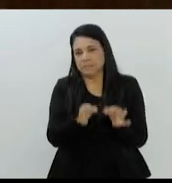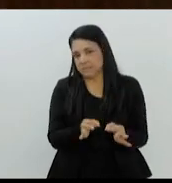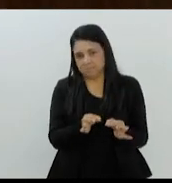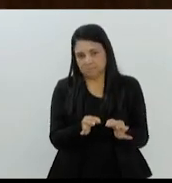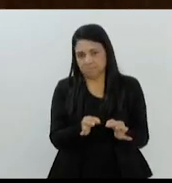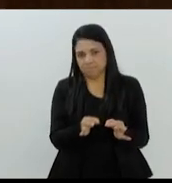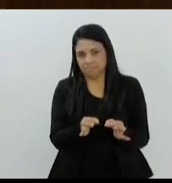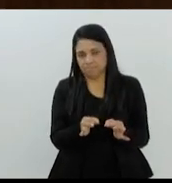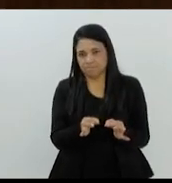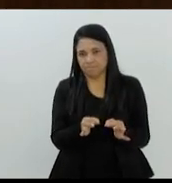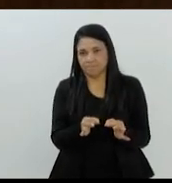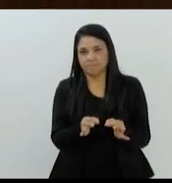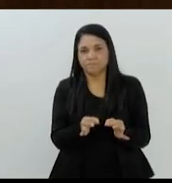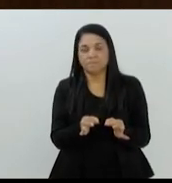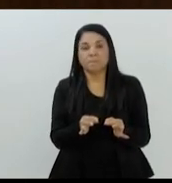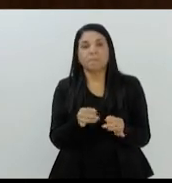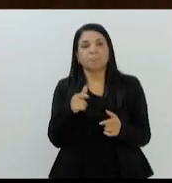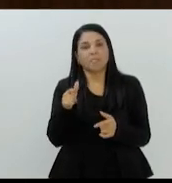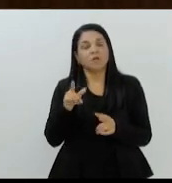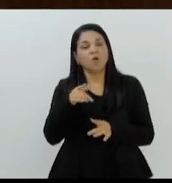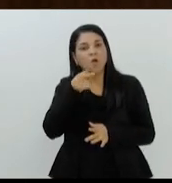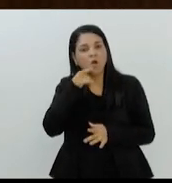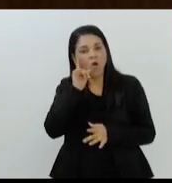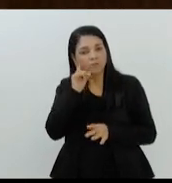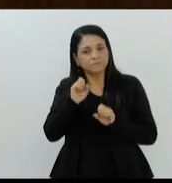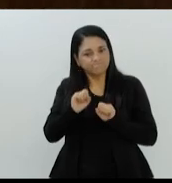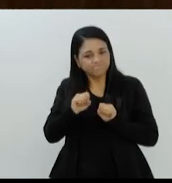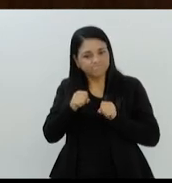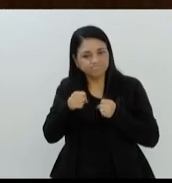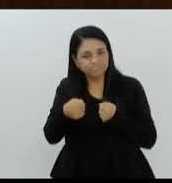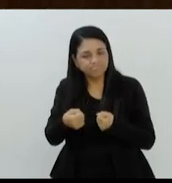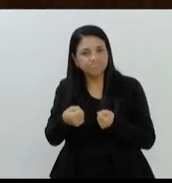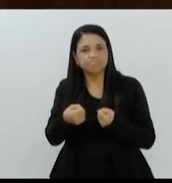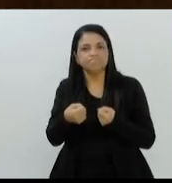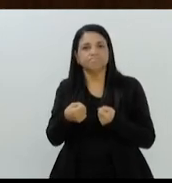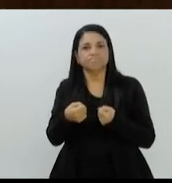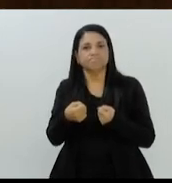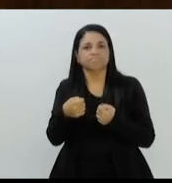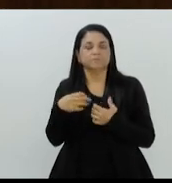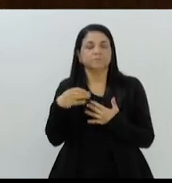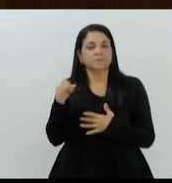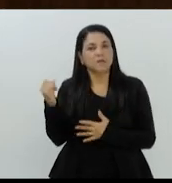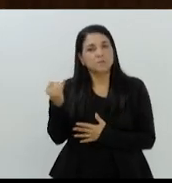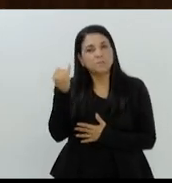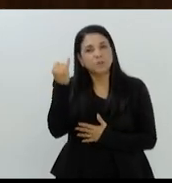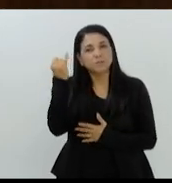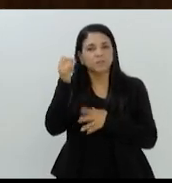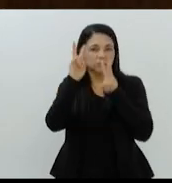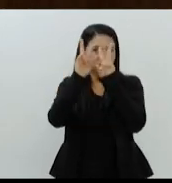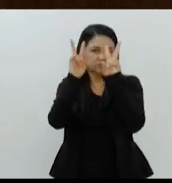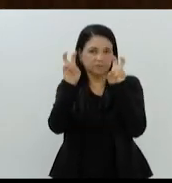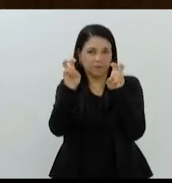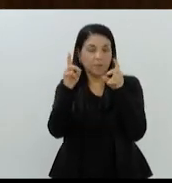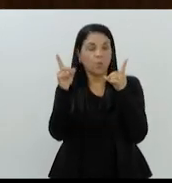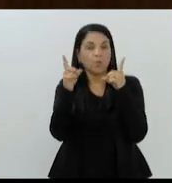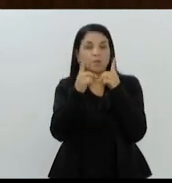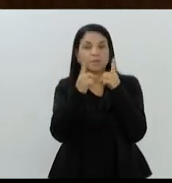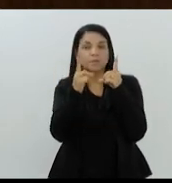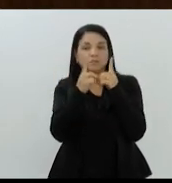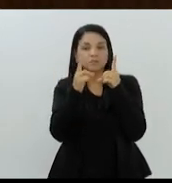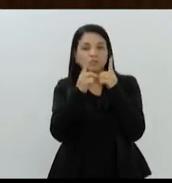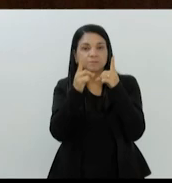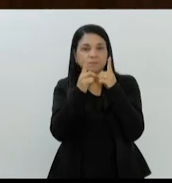né, Marta, estávamos todos lá em defesa dessa causa tão importante, que é o atendimento